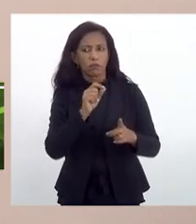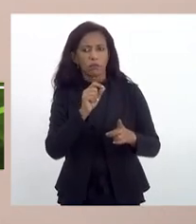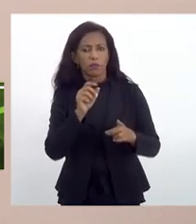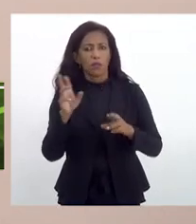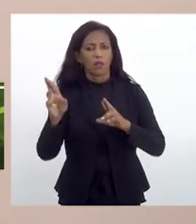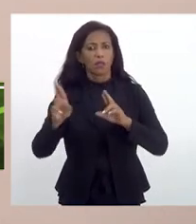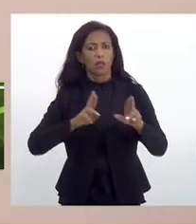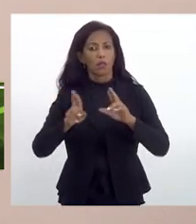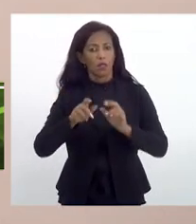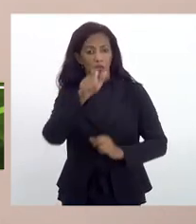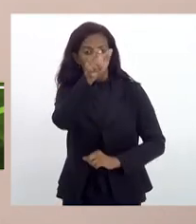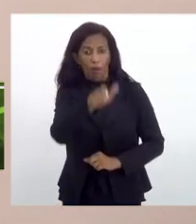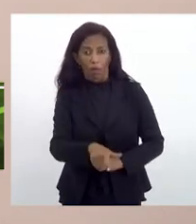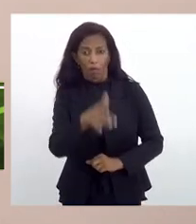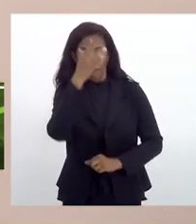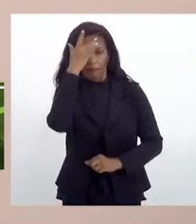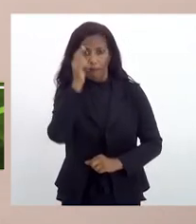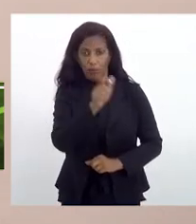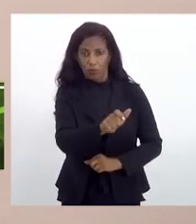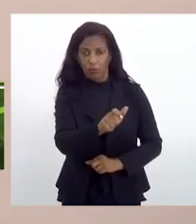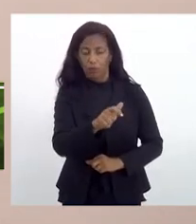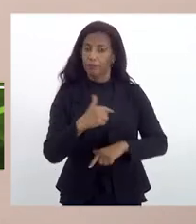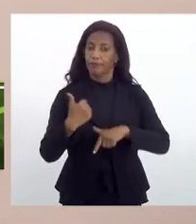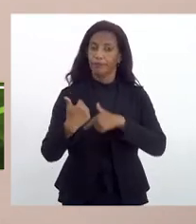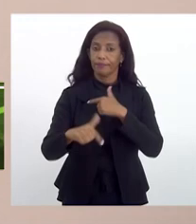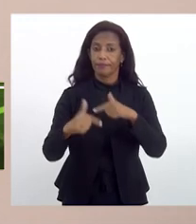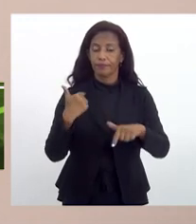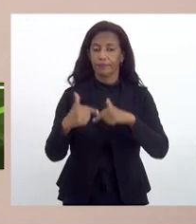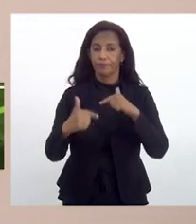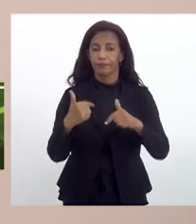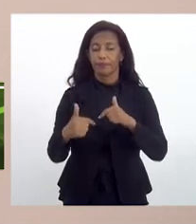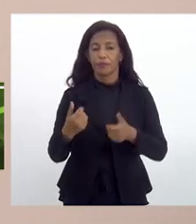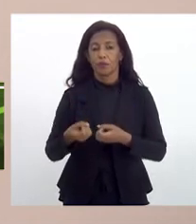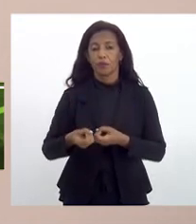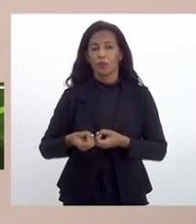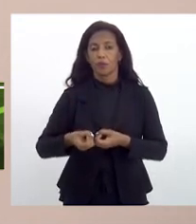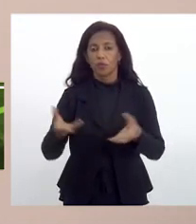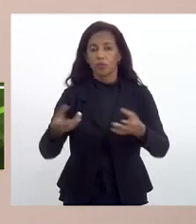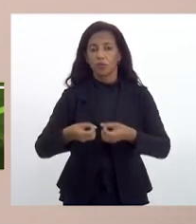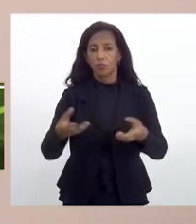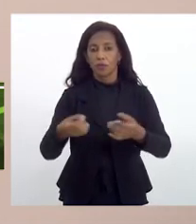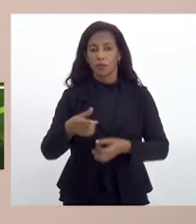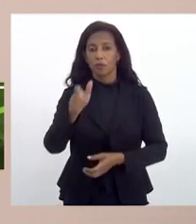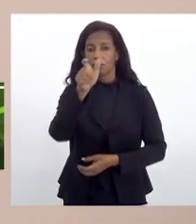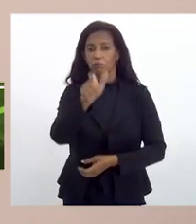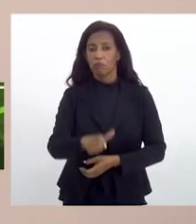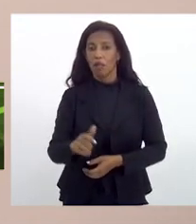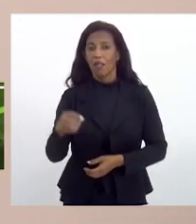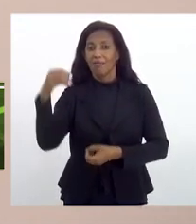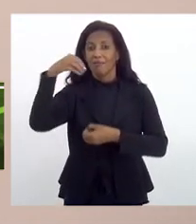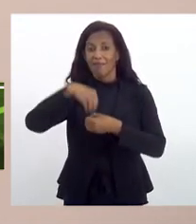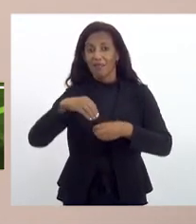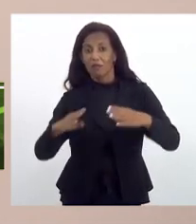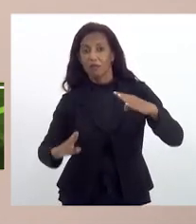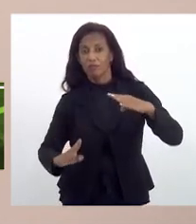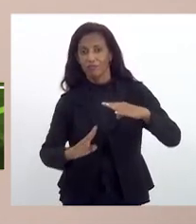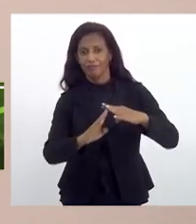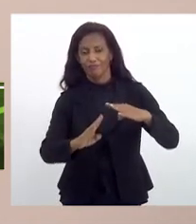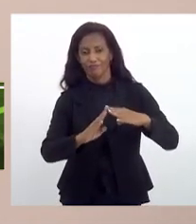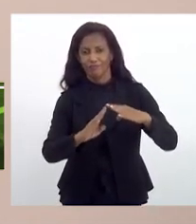relativa a pessoal, nós vamos ter que estar trabalhando com as despesas de pessoal dentro do teto de gastos.